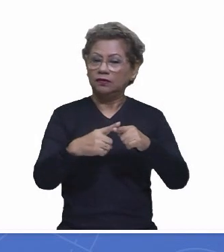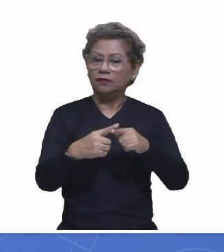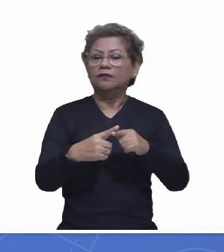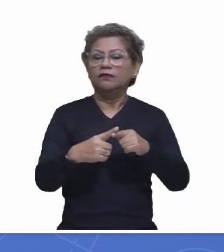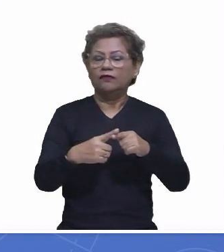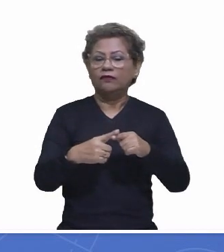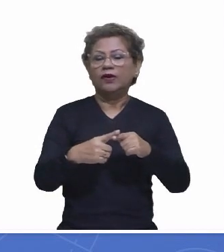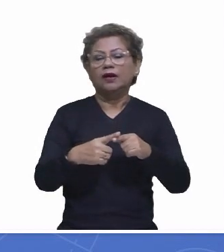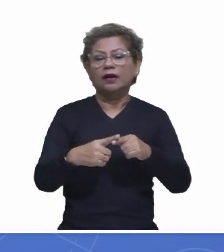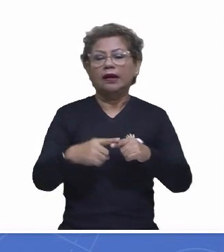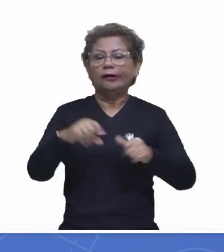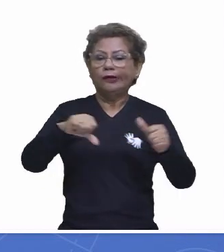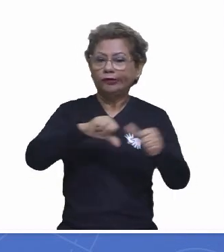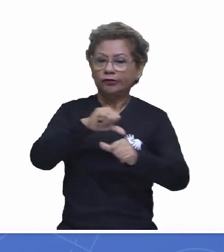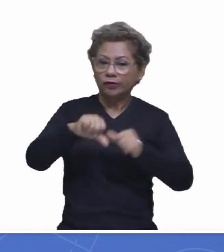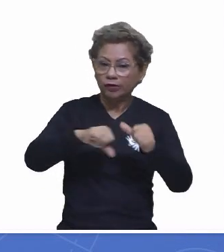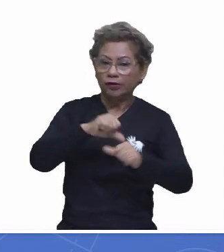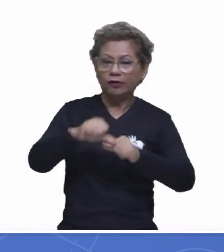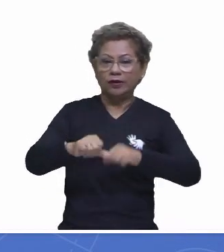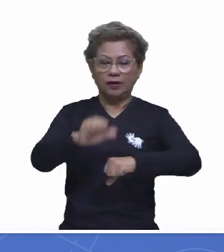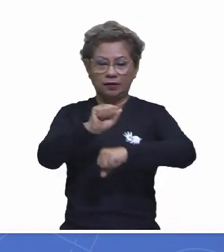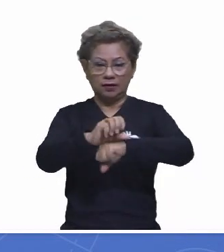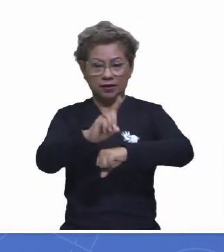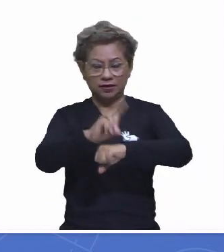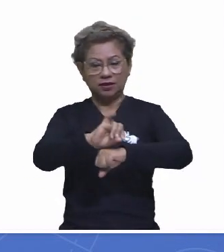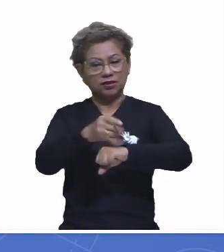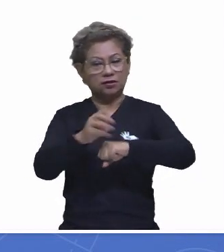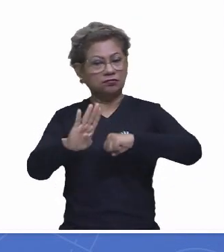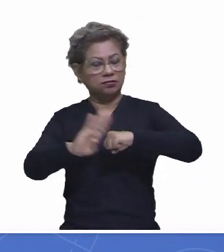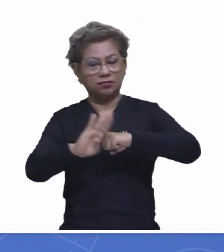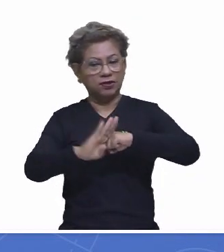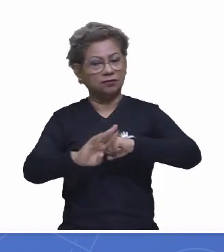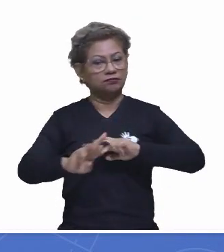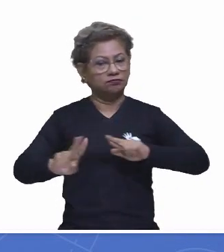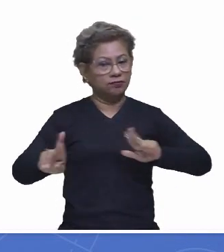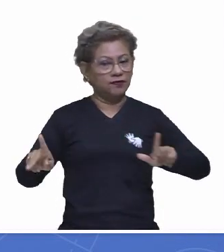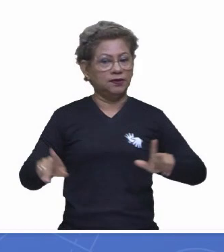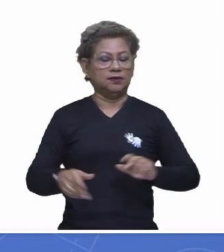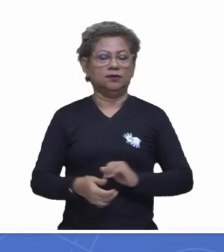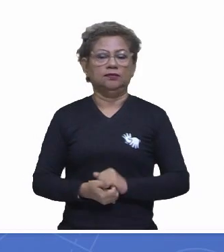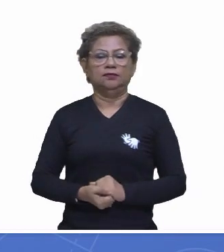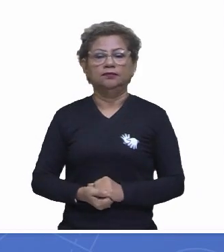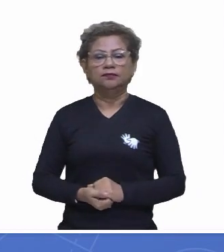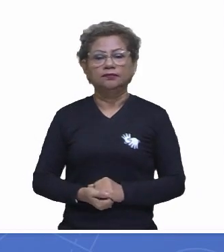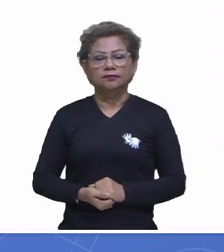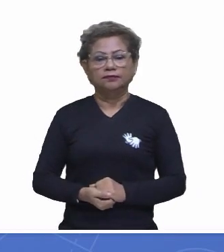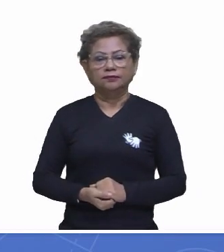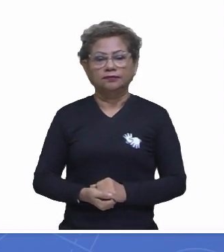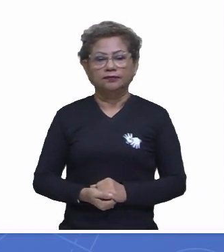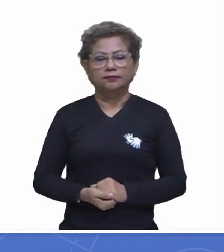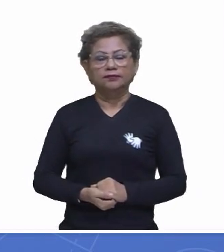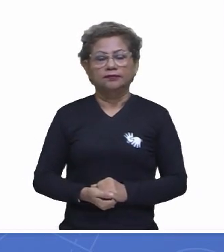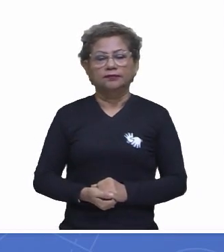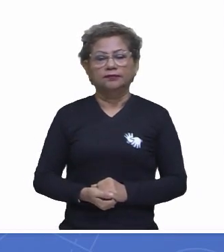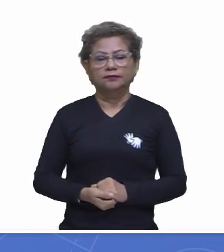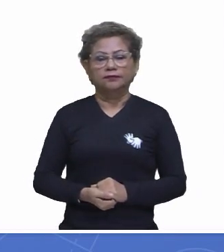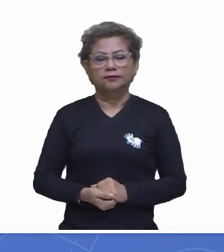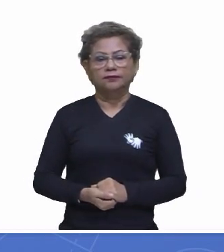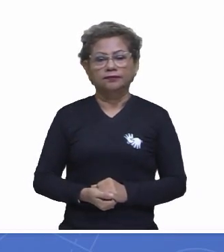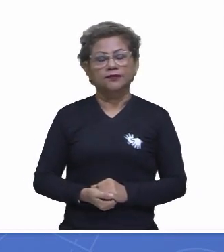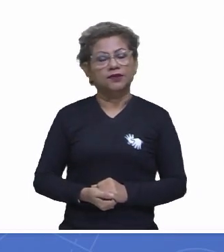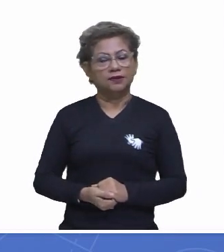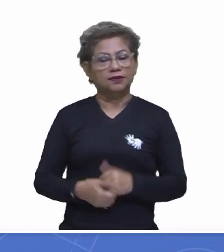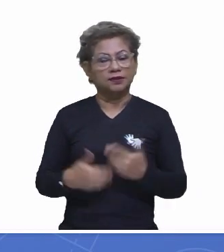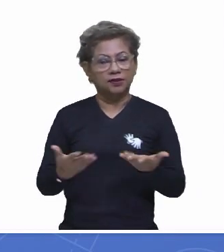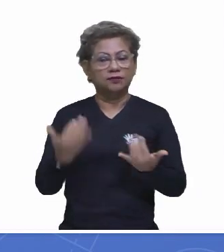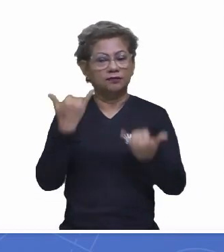a qualidade atribuída a algo. E, portanto, se em vez de classroom nós tivéssemos class, essa questão, então,